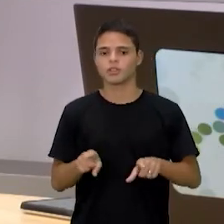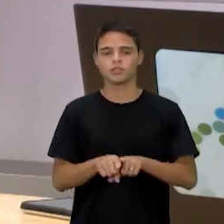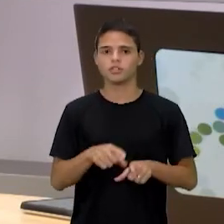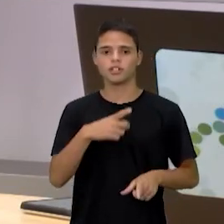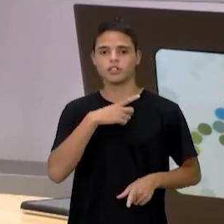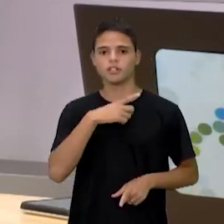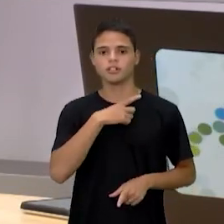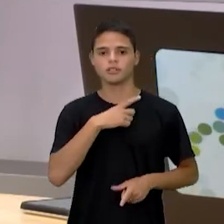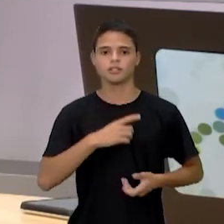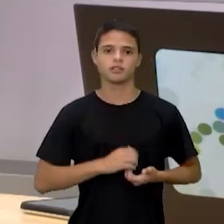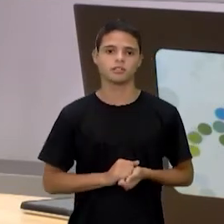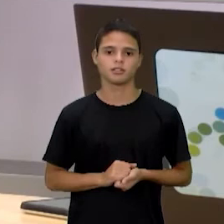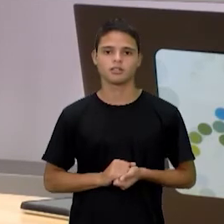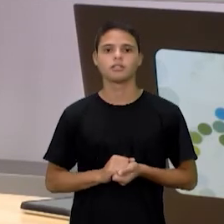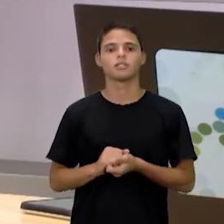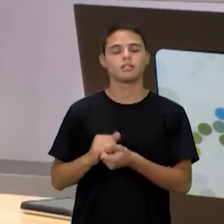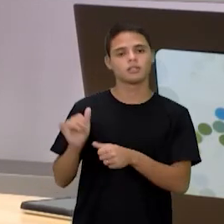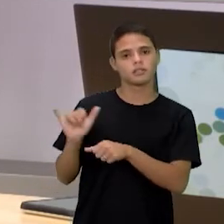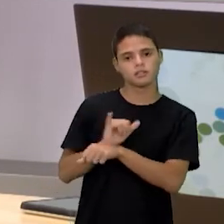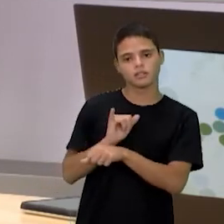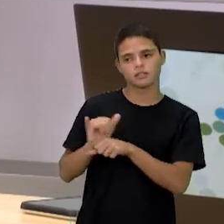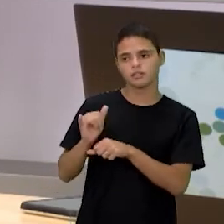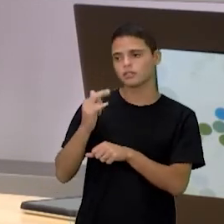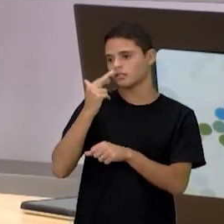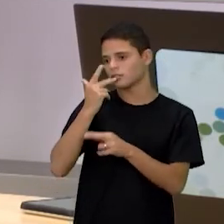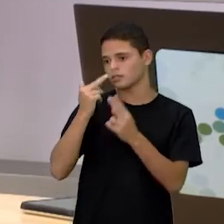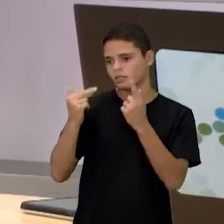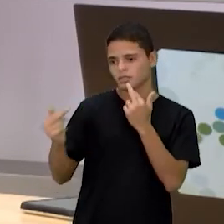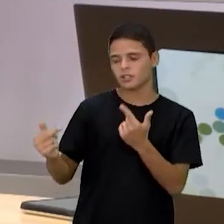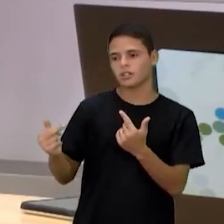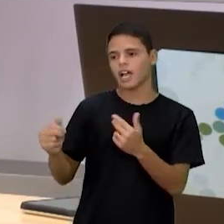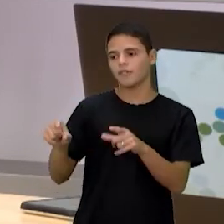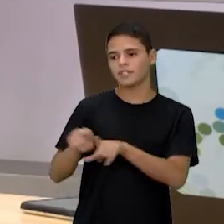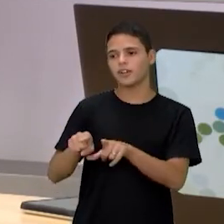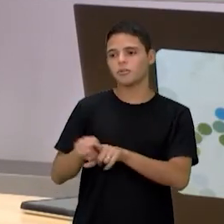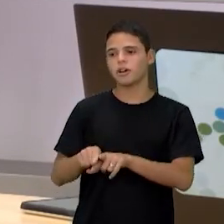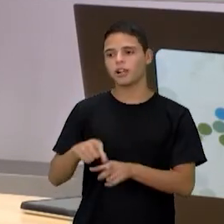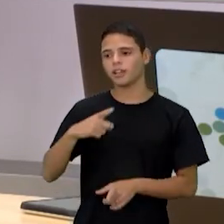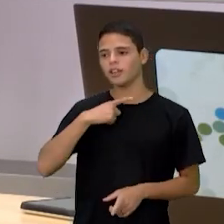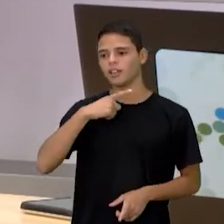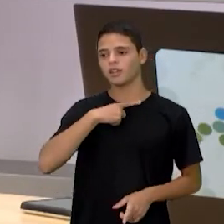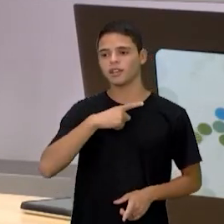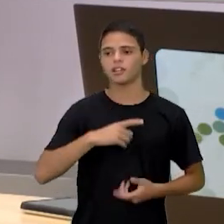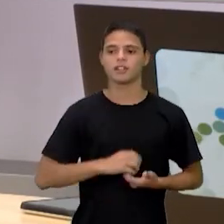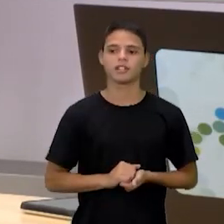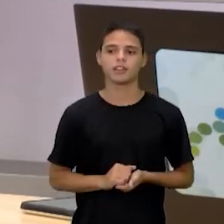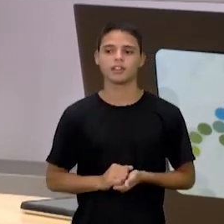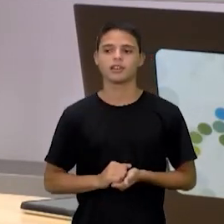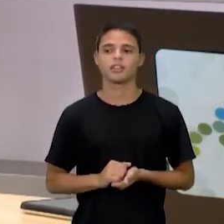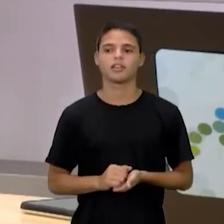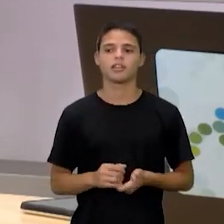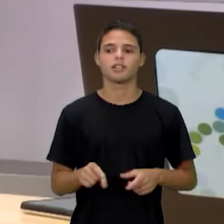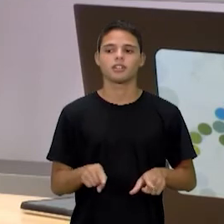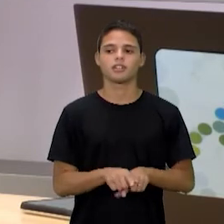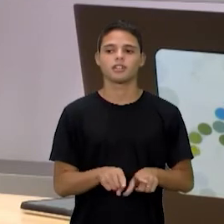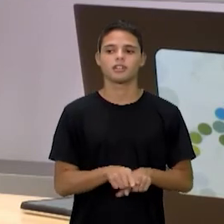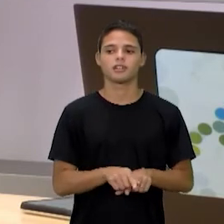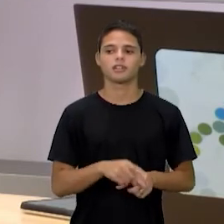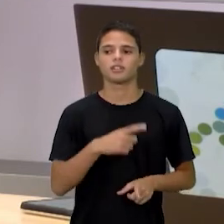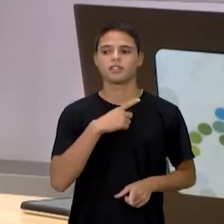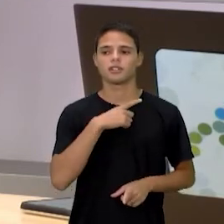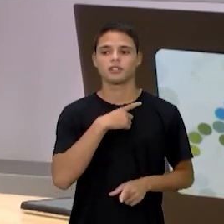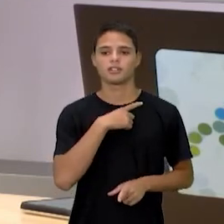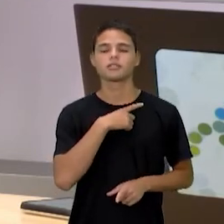são estratégias linguísticas de persuasão. Então, quando a gente está falando lá as estratégias linguísticas, é isso, não é